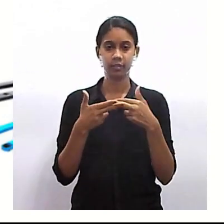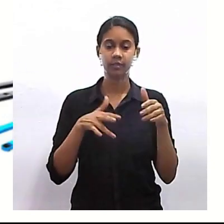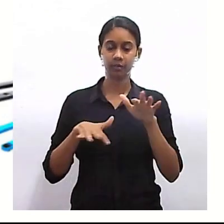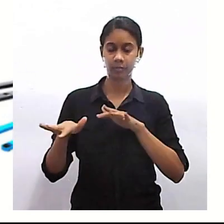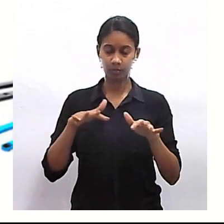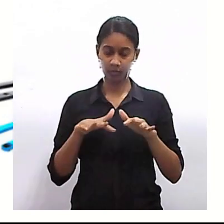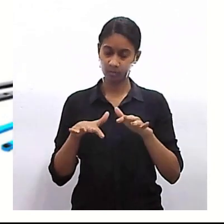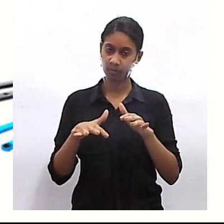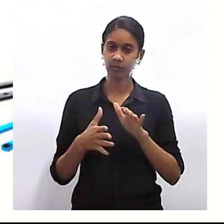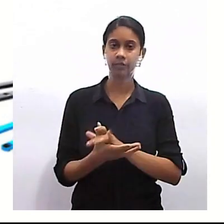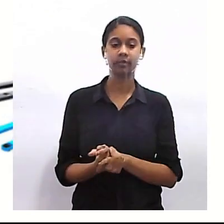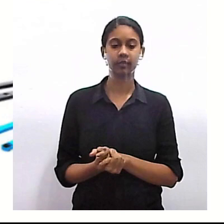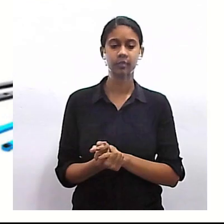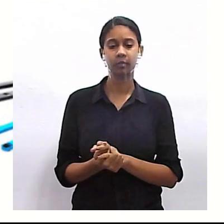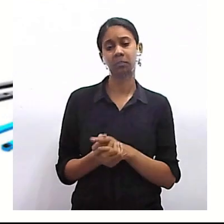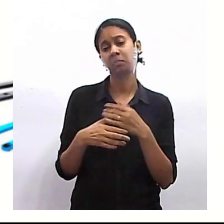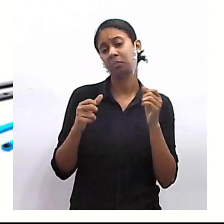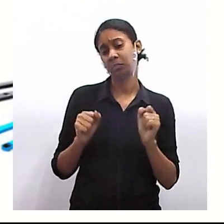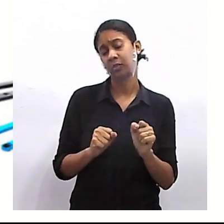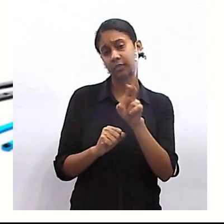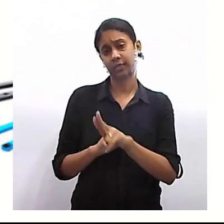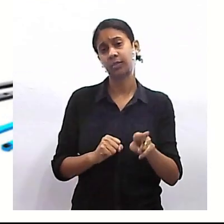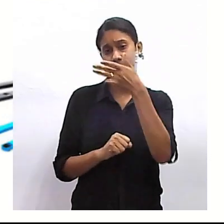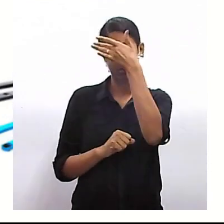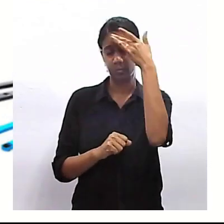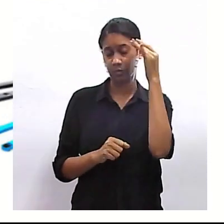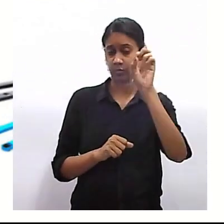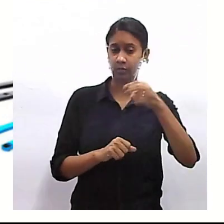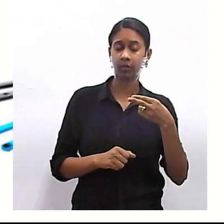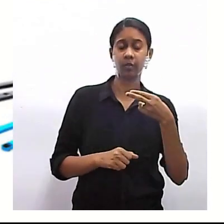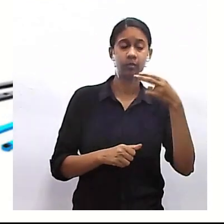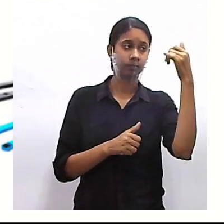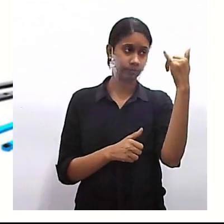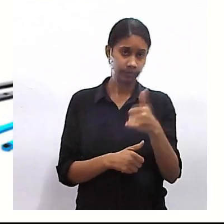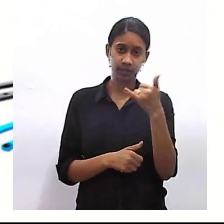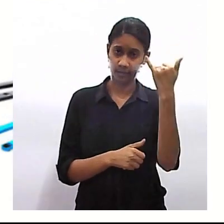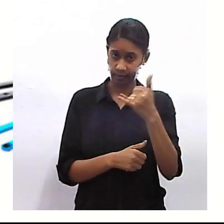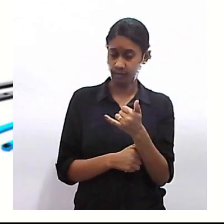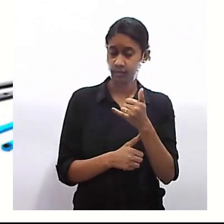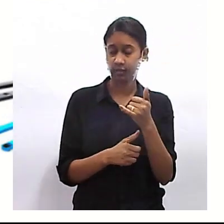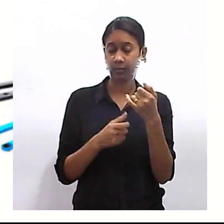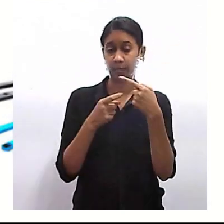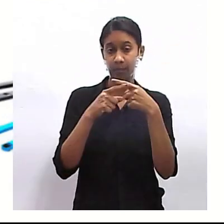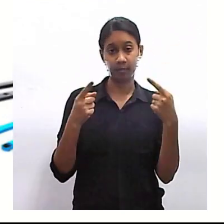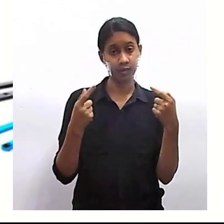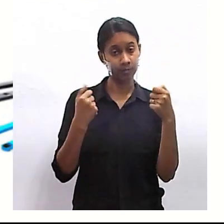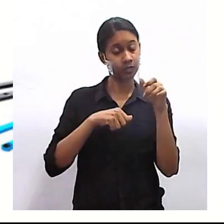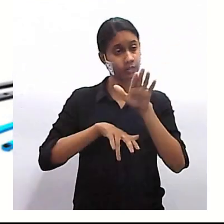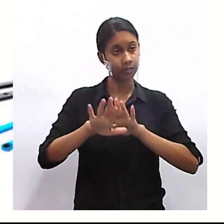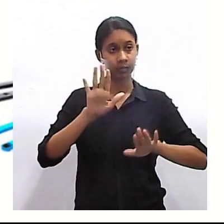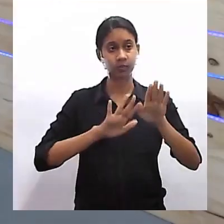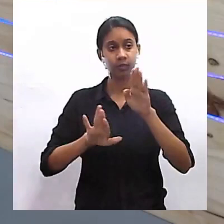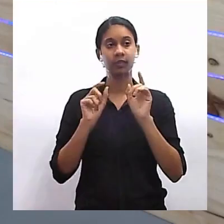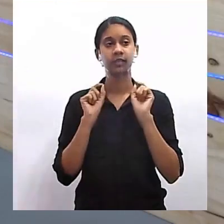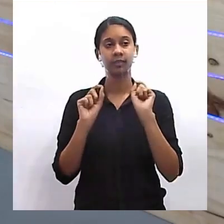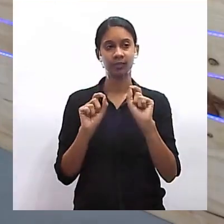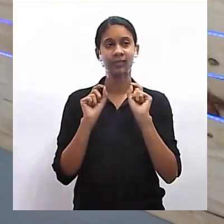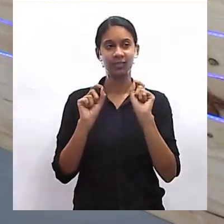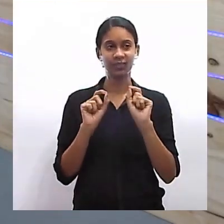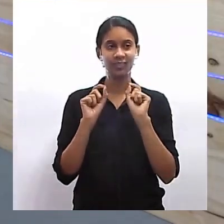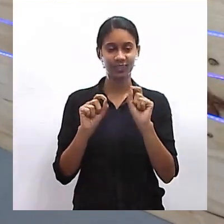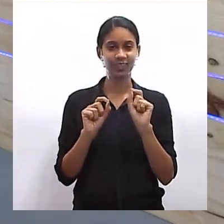Esse equipamento ele pode ser manual, pode ser elétrico, porém, um cuidado que a gente tem que ter bastante